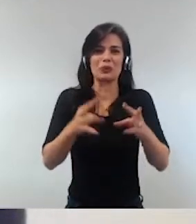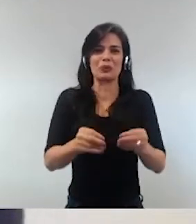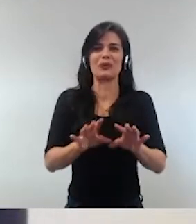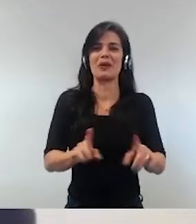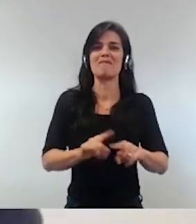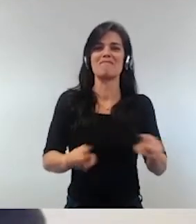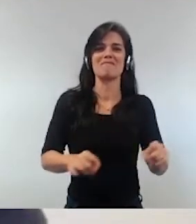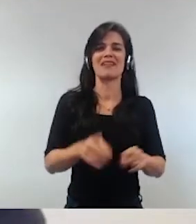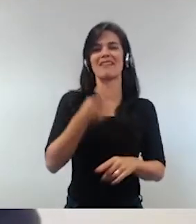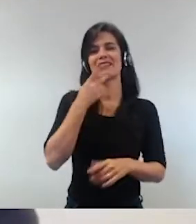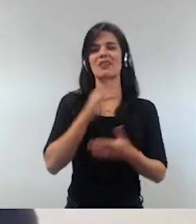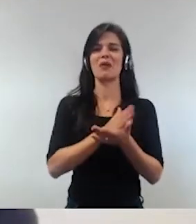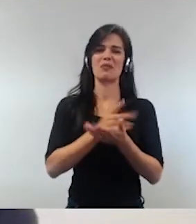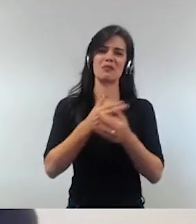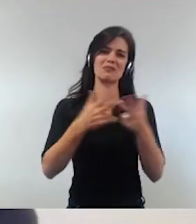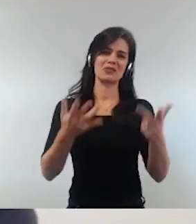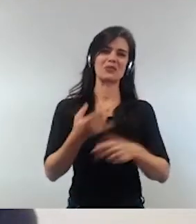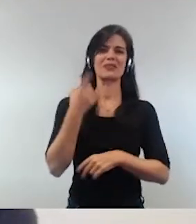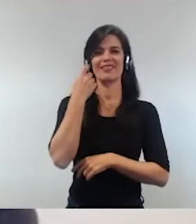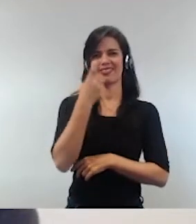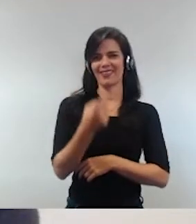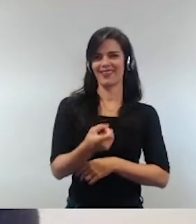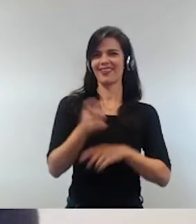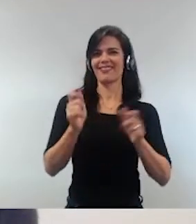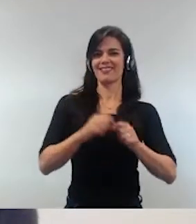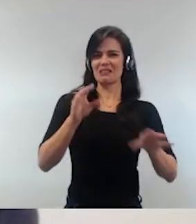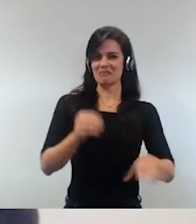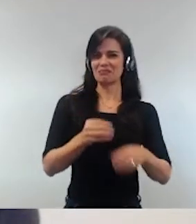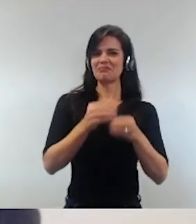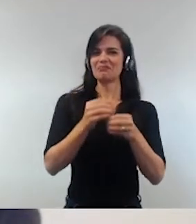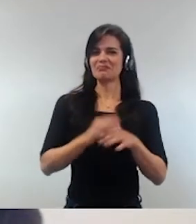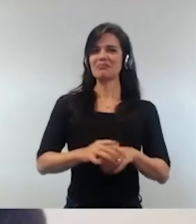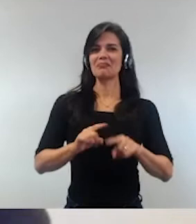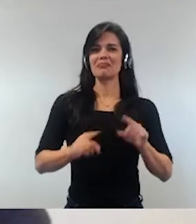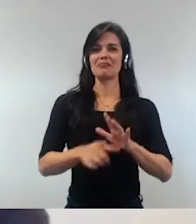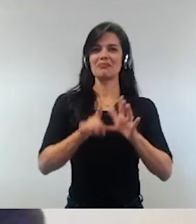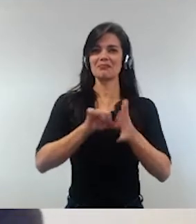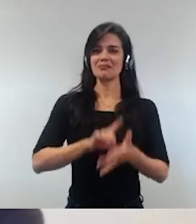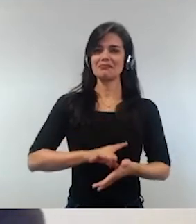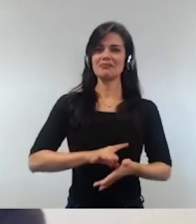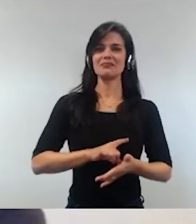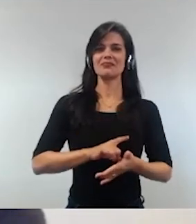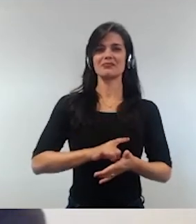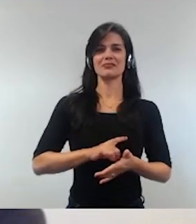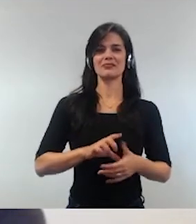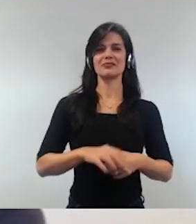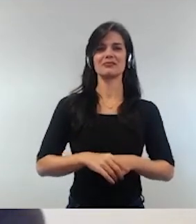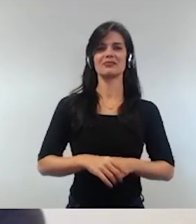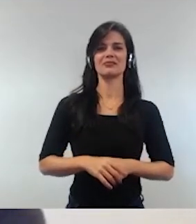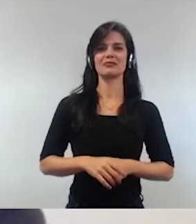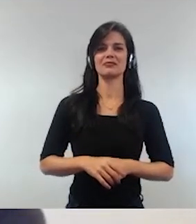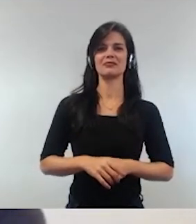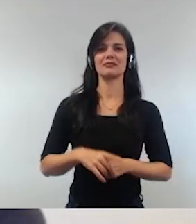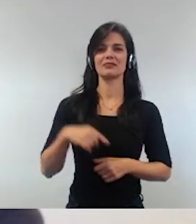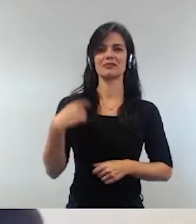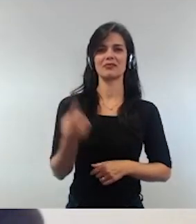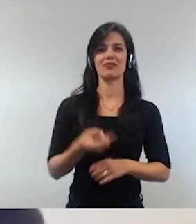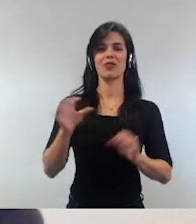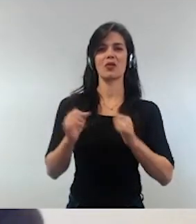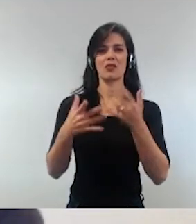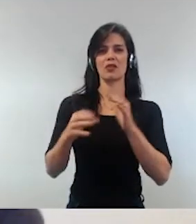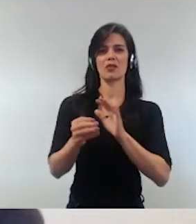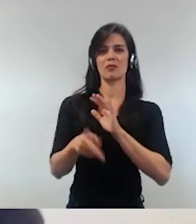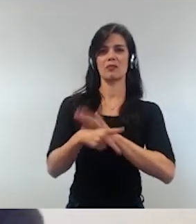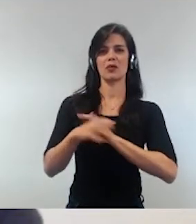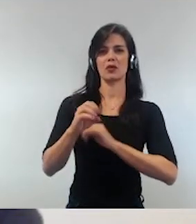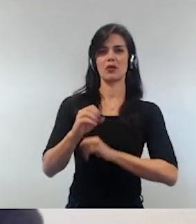levantou alguns ganchos aqui interessantes. Tá? Mas, antes de mais nada, como nós estamos no evento do OAB, eu não posso deixar